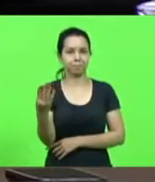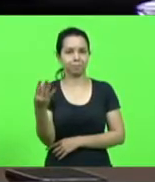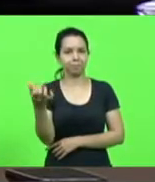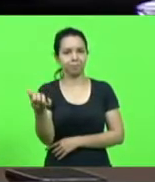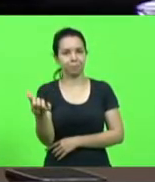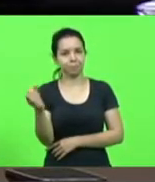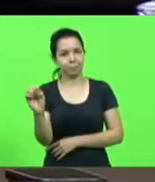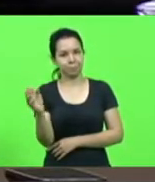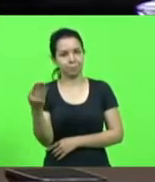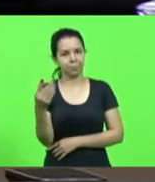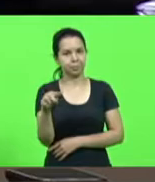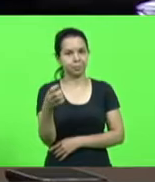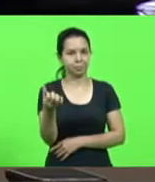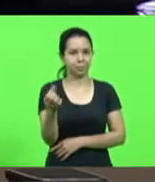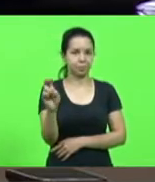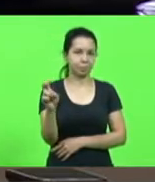1466